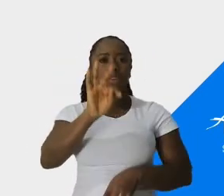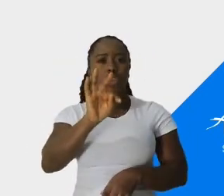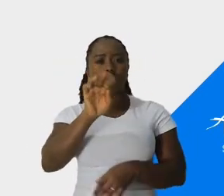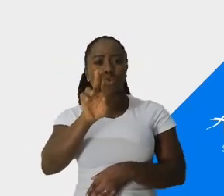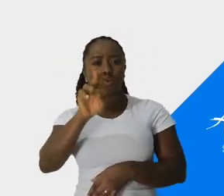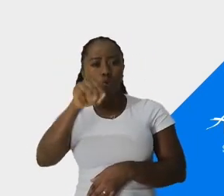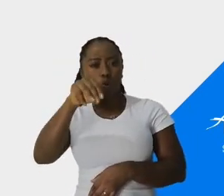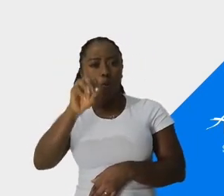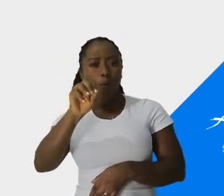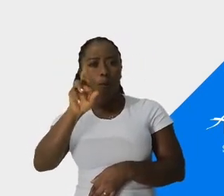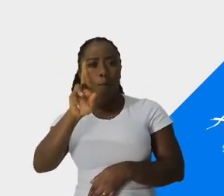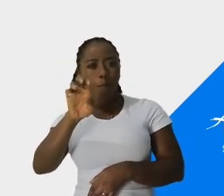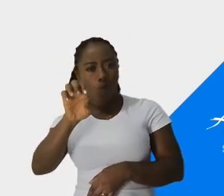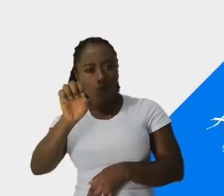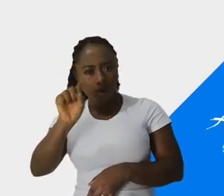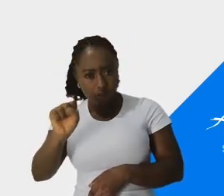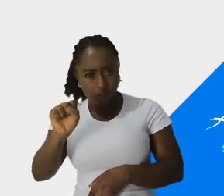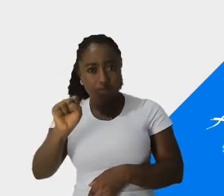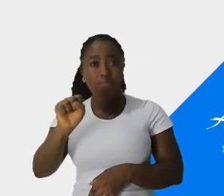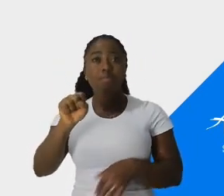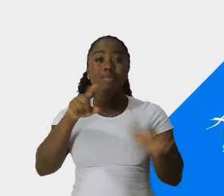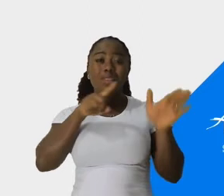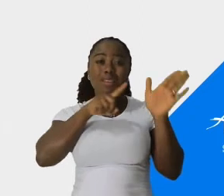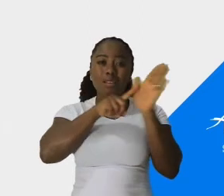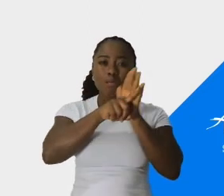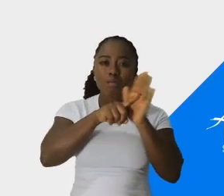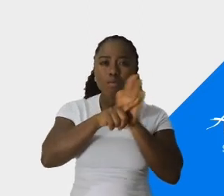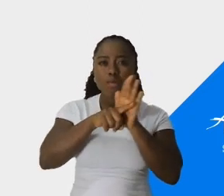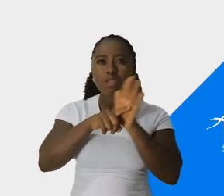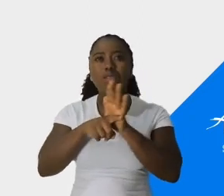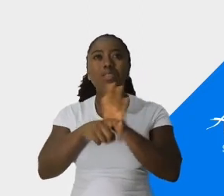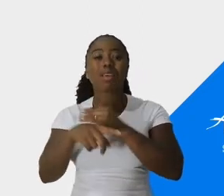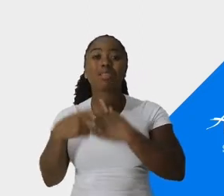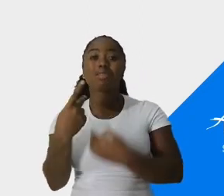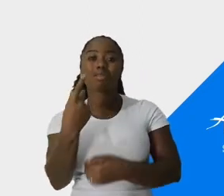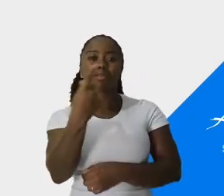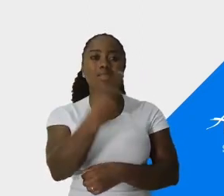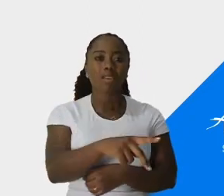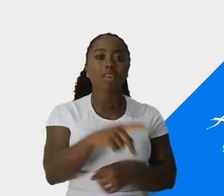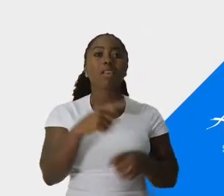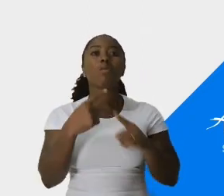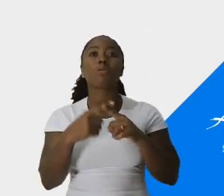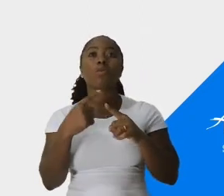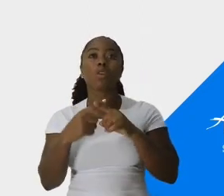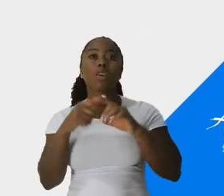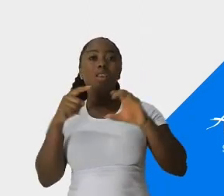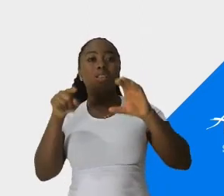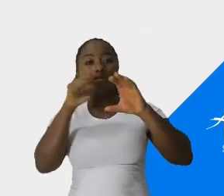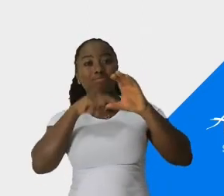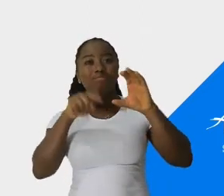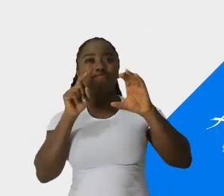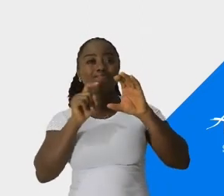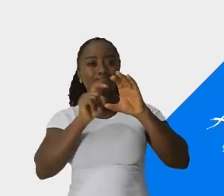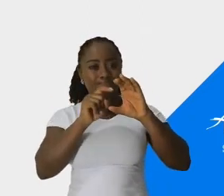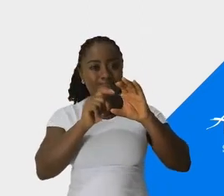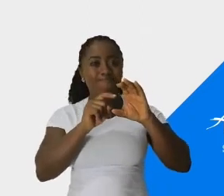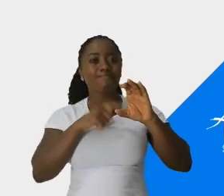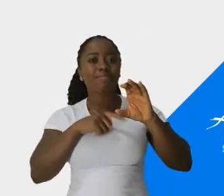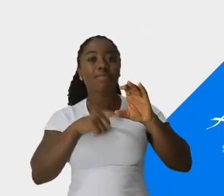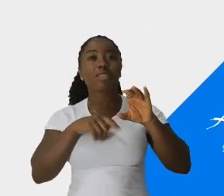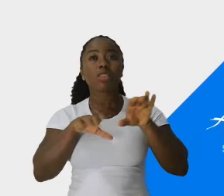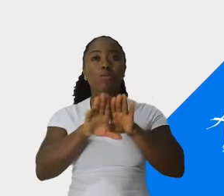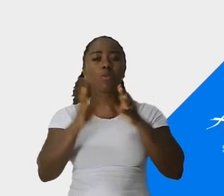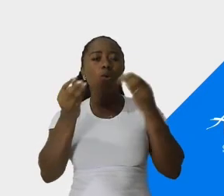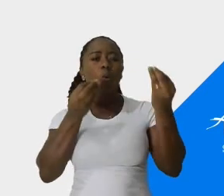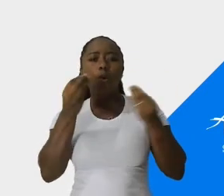por um crescimento anormal das células, né? E claro, vão ter consequências físicas, cognitivas, emocionais. E